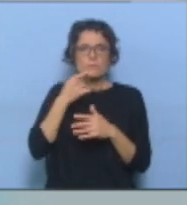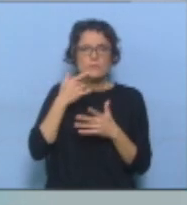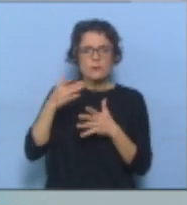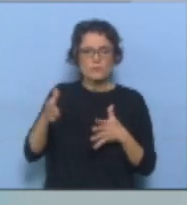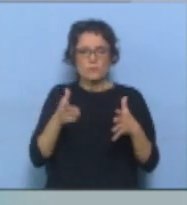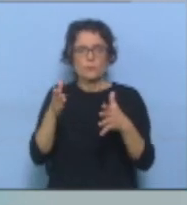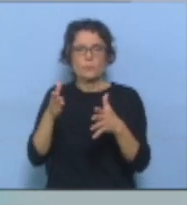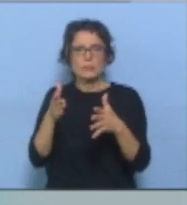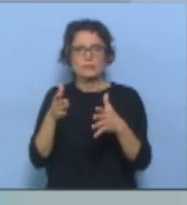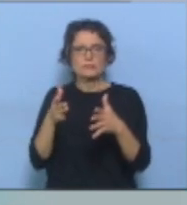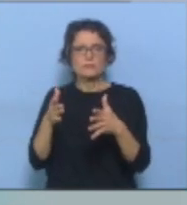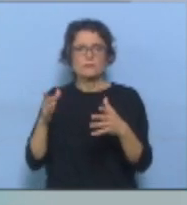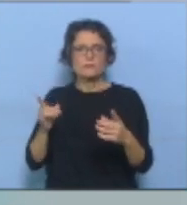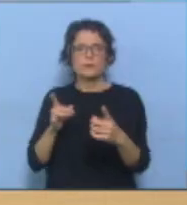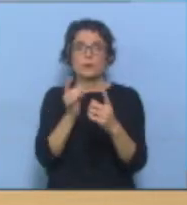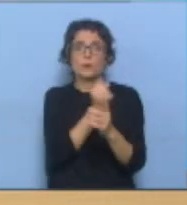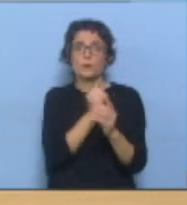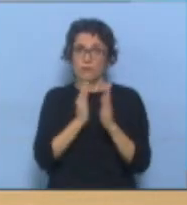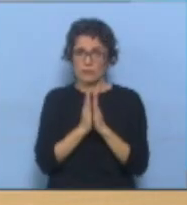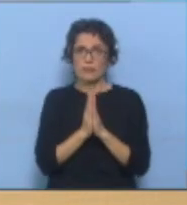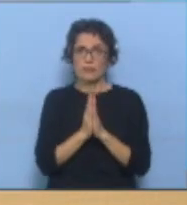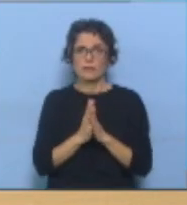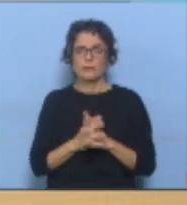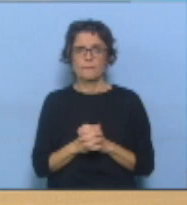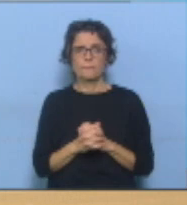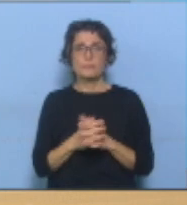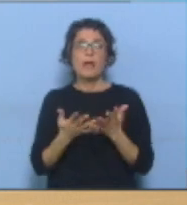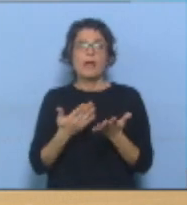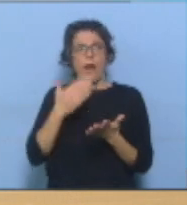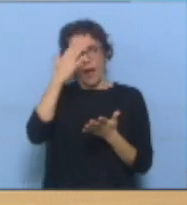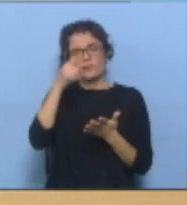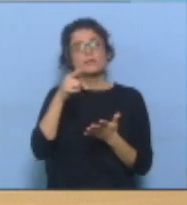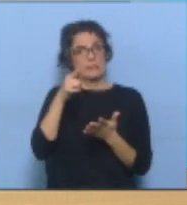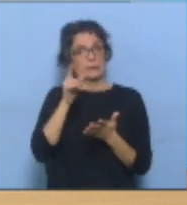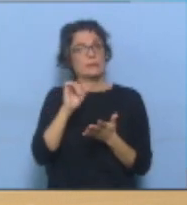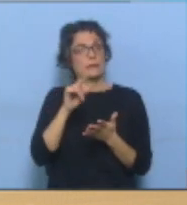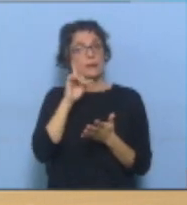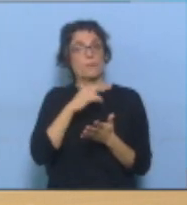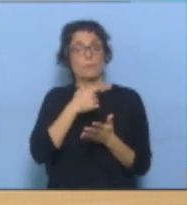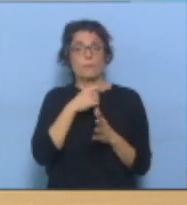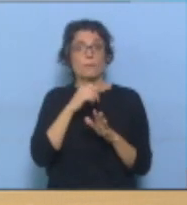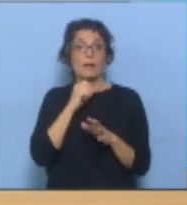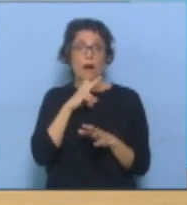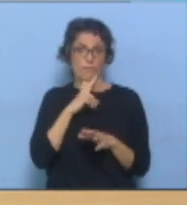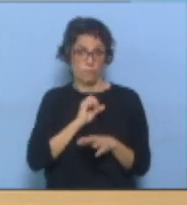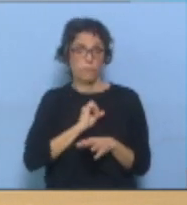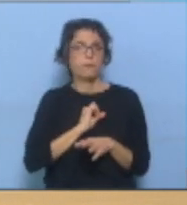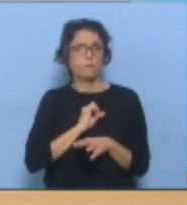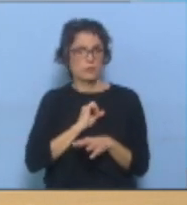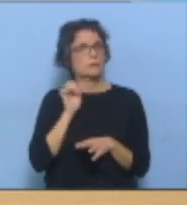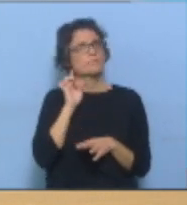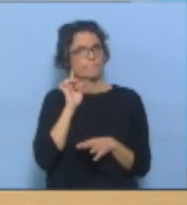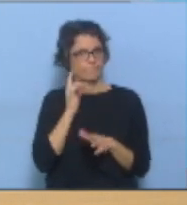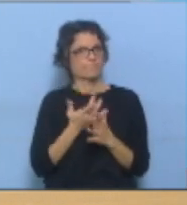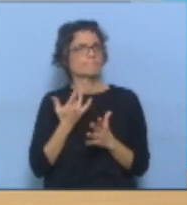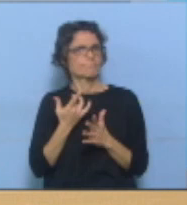este aproximar-se também à Igreja? Eu acho que aí a minha avó teve muita importância. A minha avó era uma